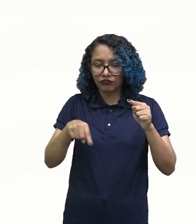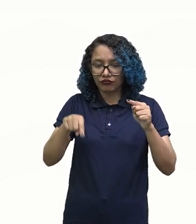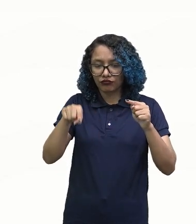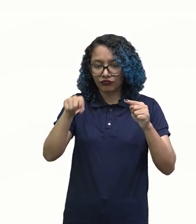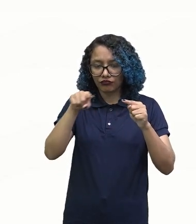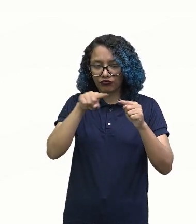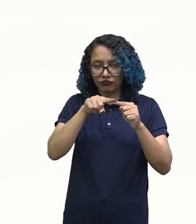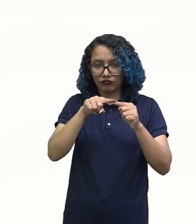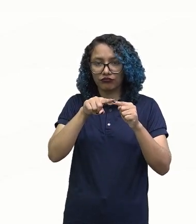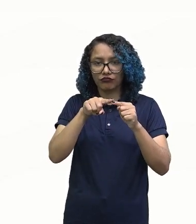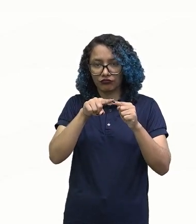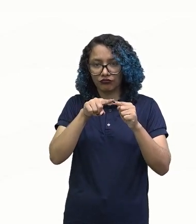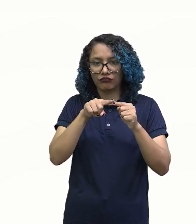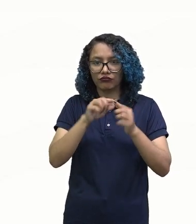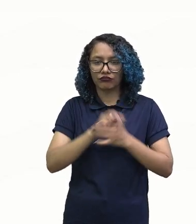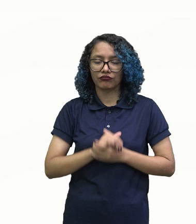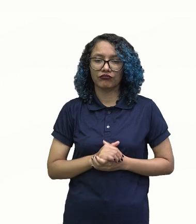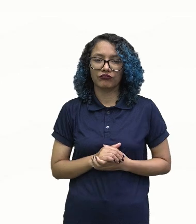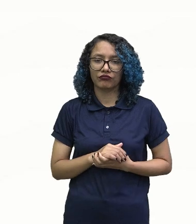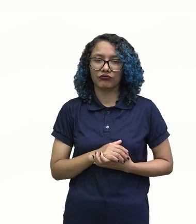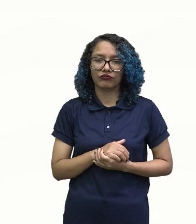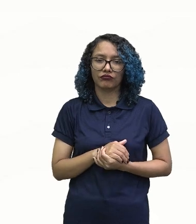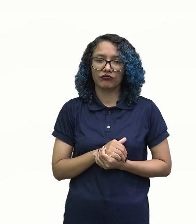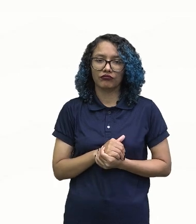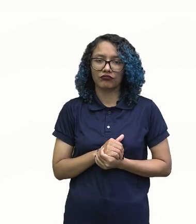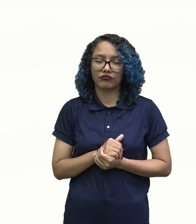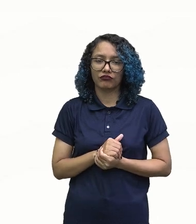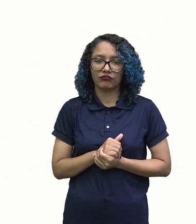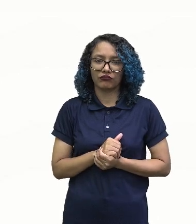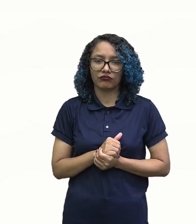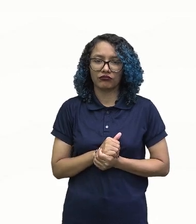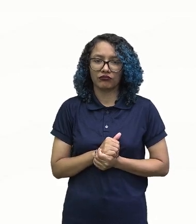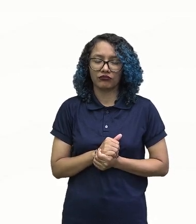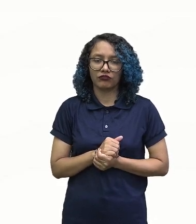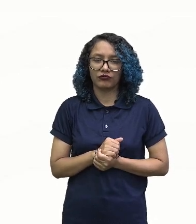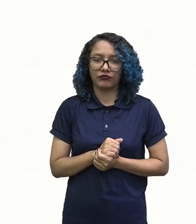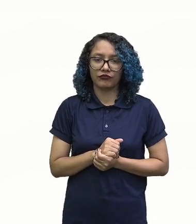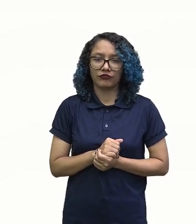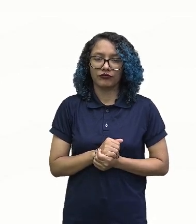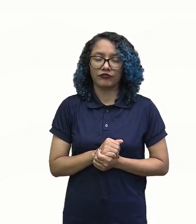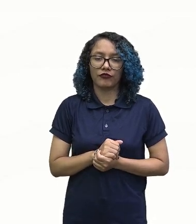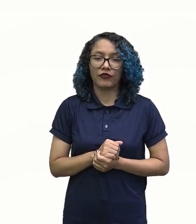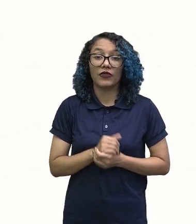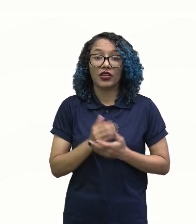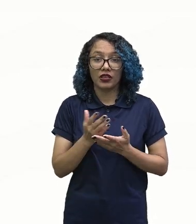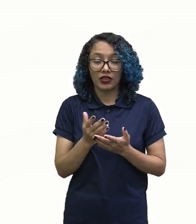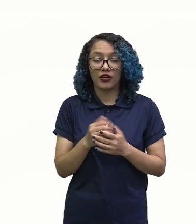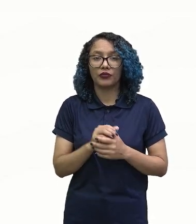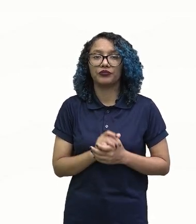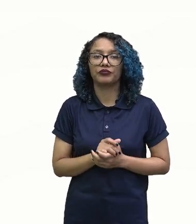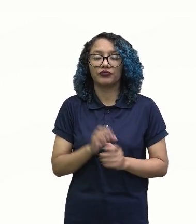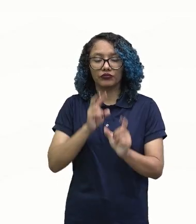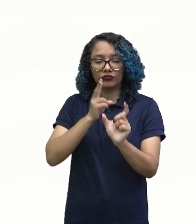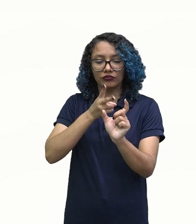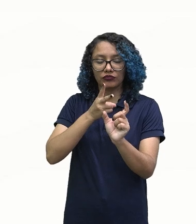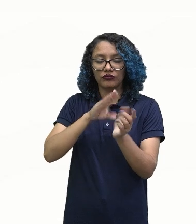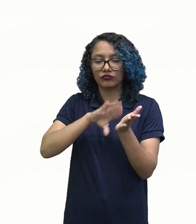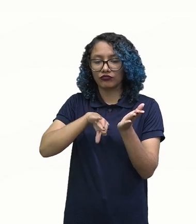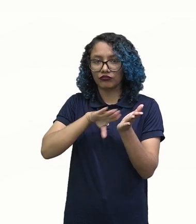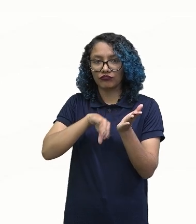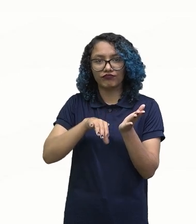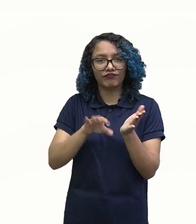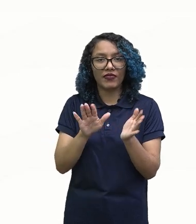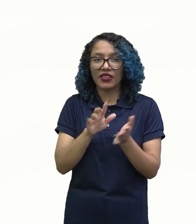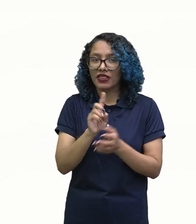pequeno. Então, observe que nesse exemplo, a palavra, o radical, não houve perda de